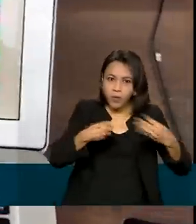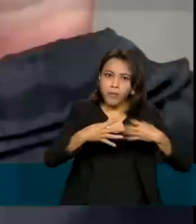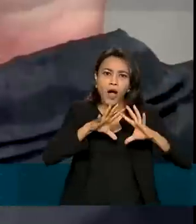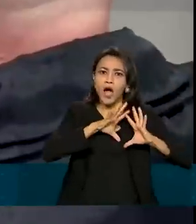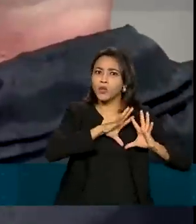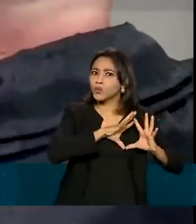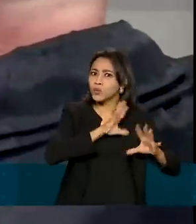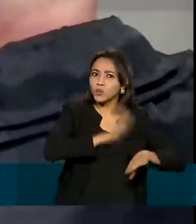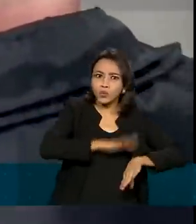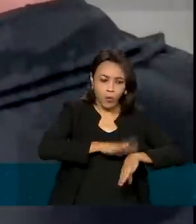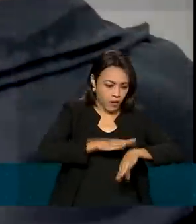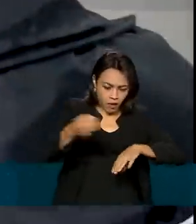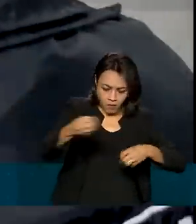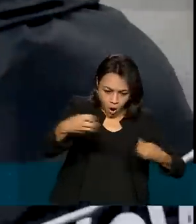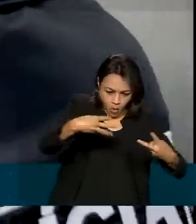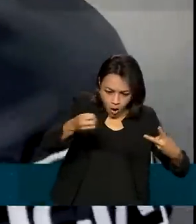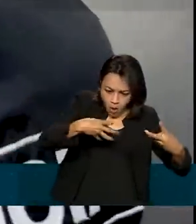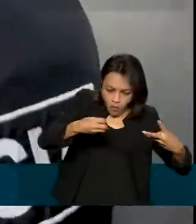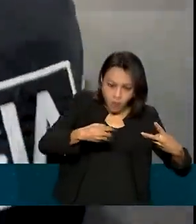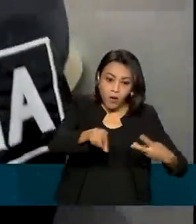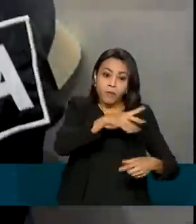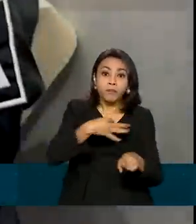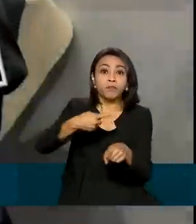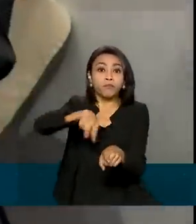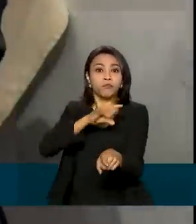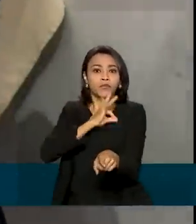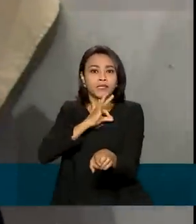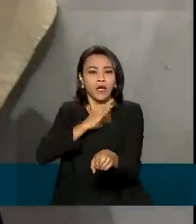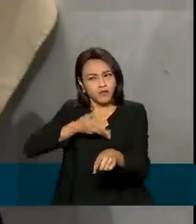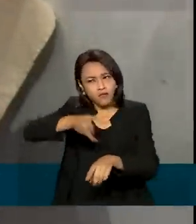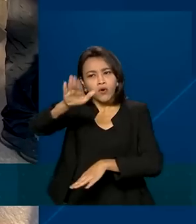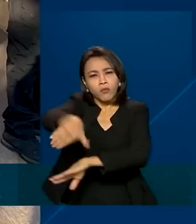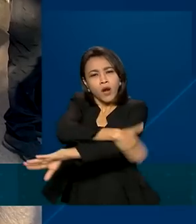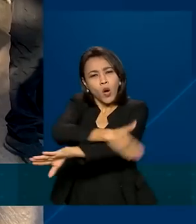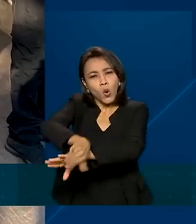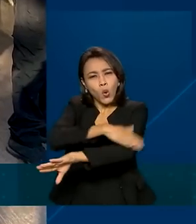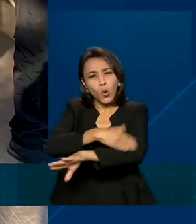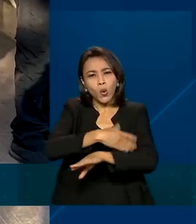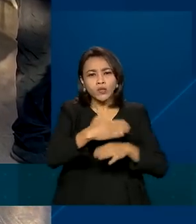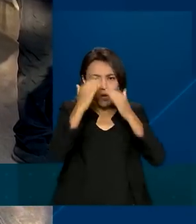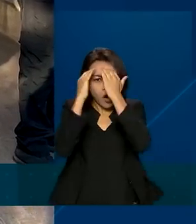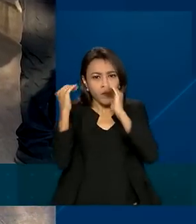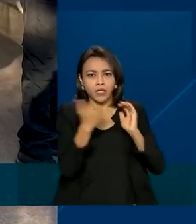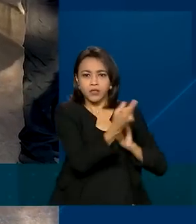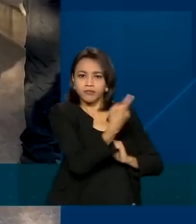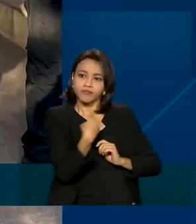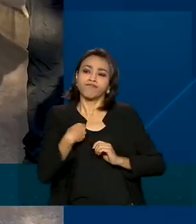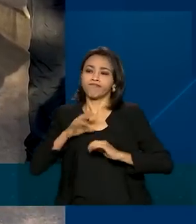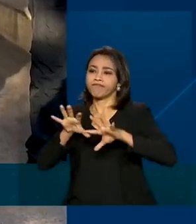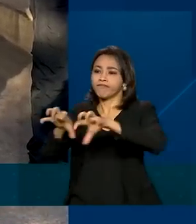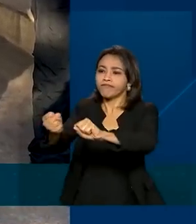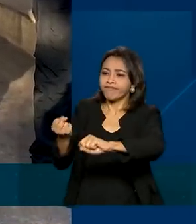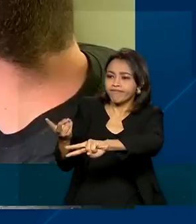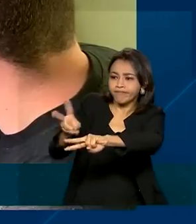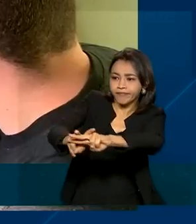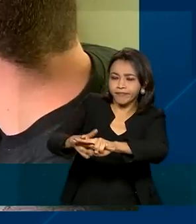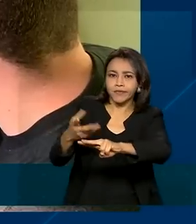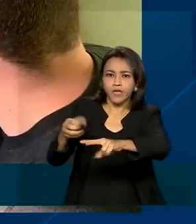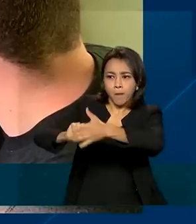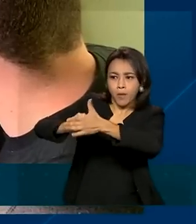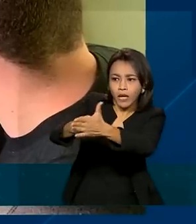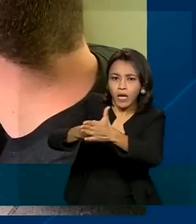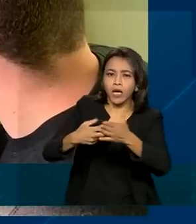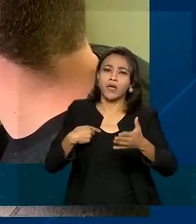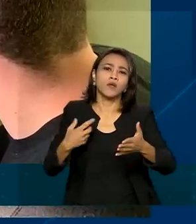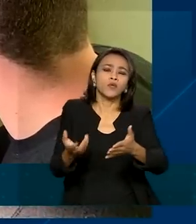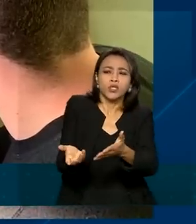a todo momento policiais civis estavam nas ruas cumprindo mandados de busca e apreensão bloqueio